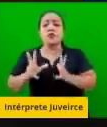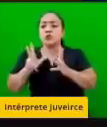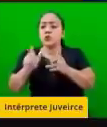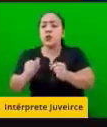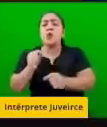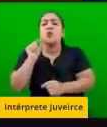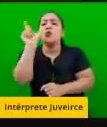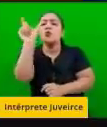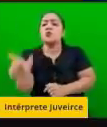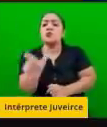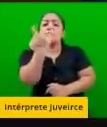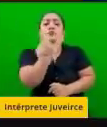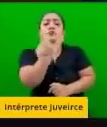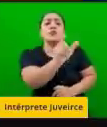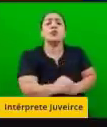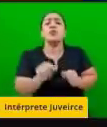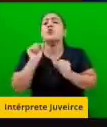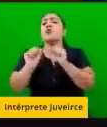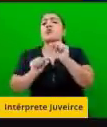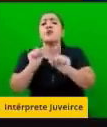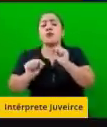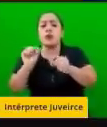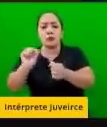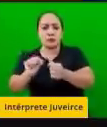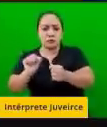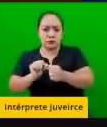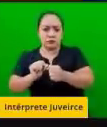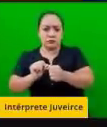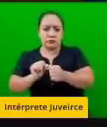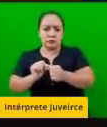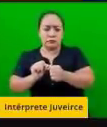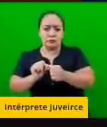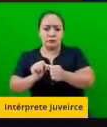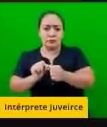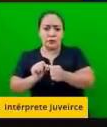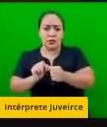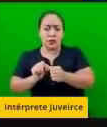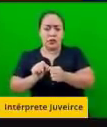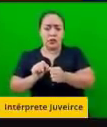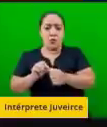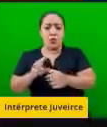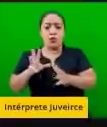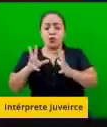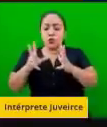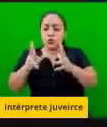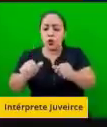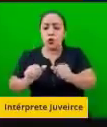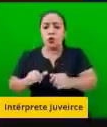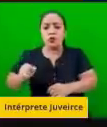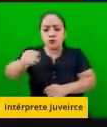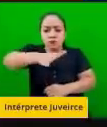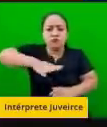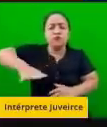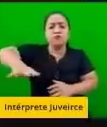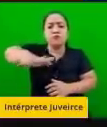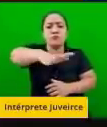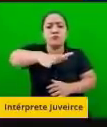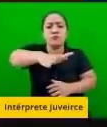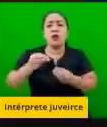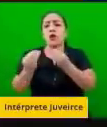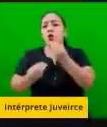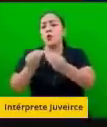desses segmentos nesse período em que as aulas estão suspensas, as aulas presenciais estão suspensas,